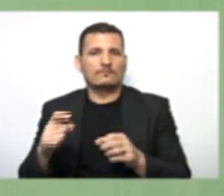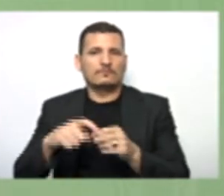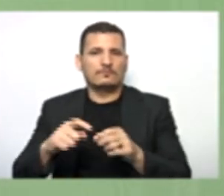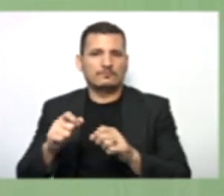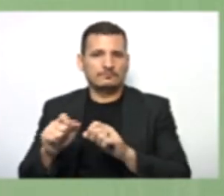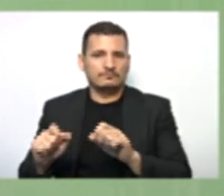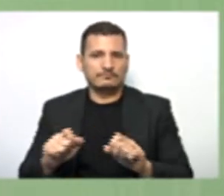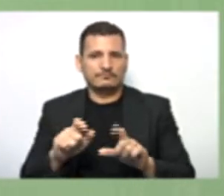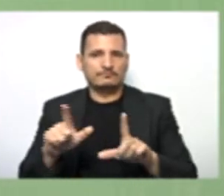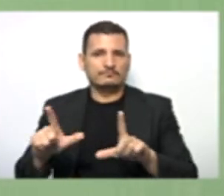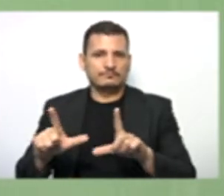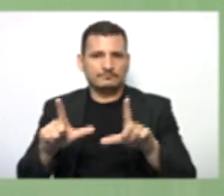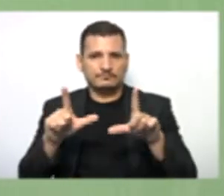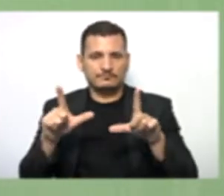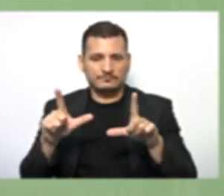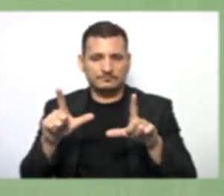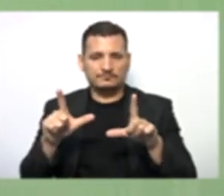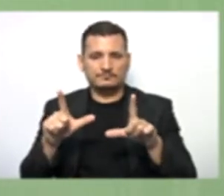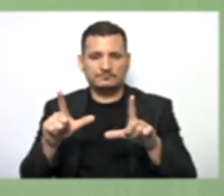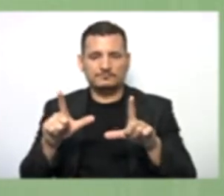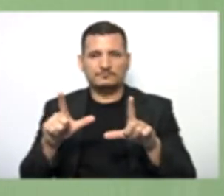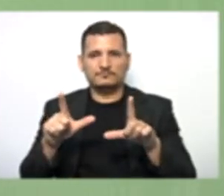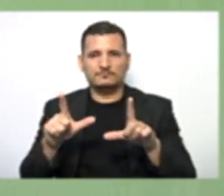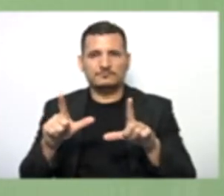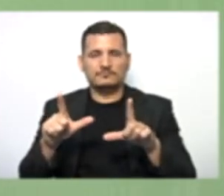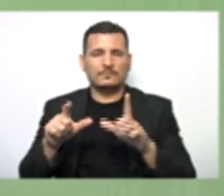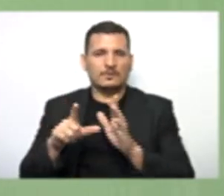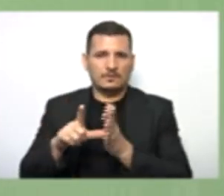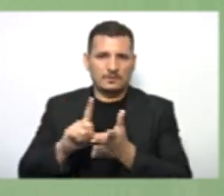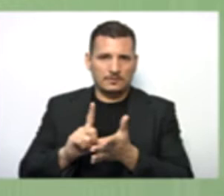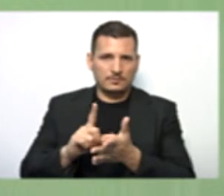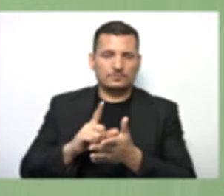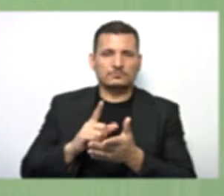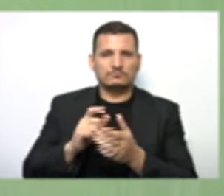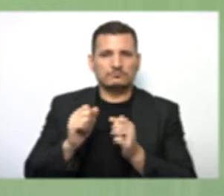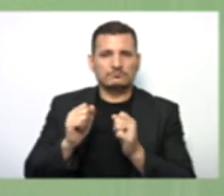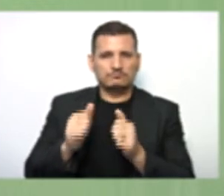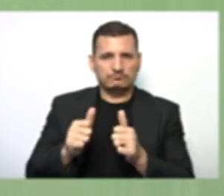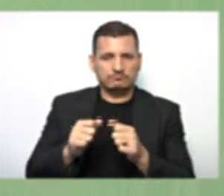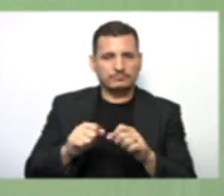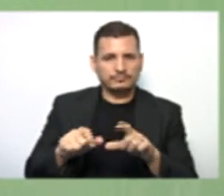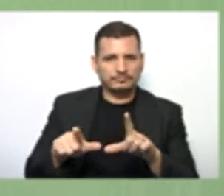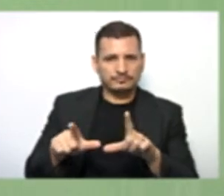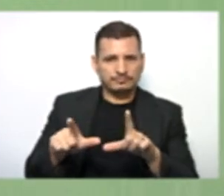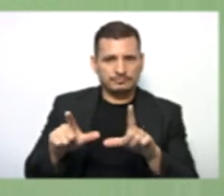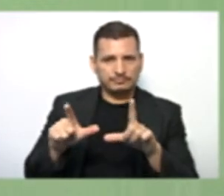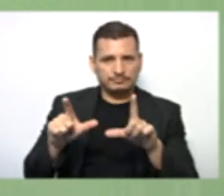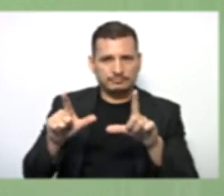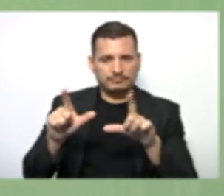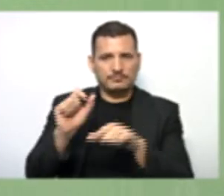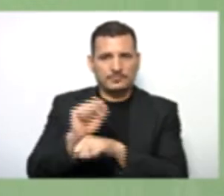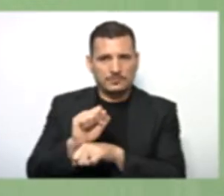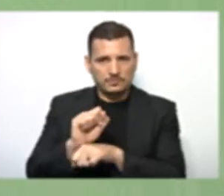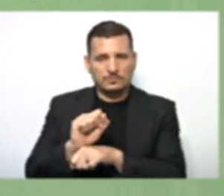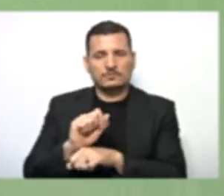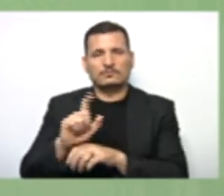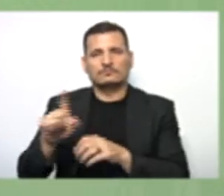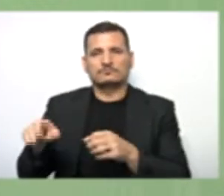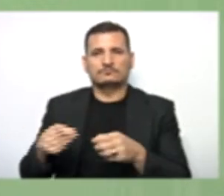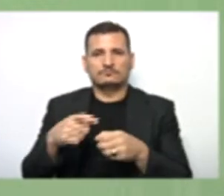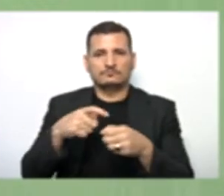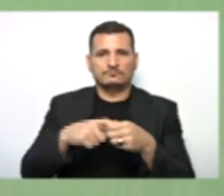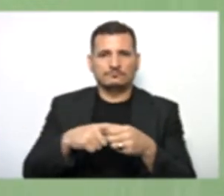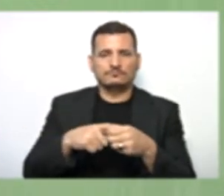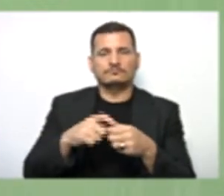né? Quando ele vai voltar. Ele estava sendo executado, foi paralisado e vai voltar para